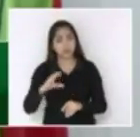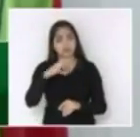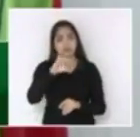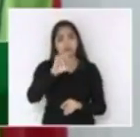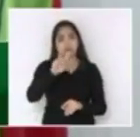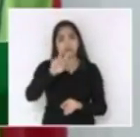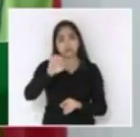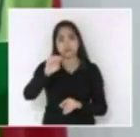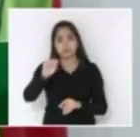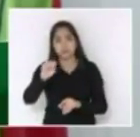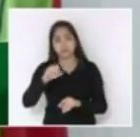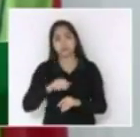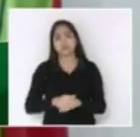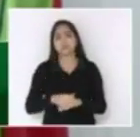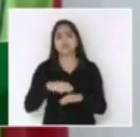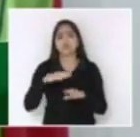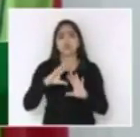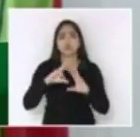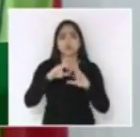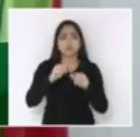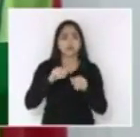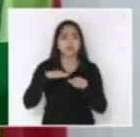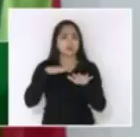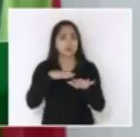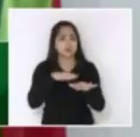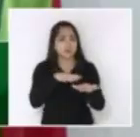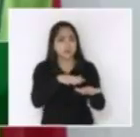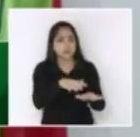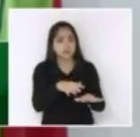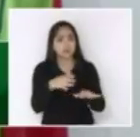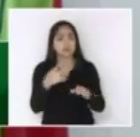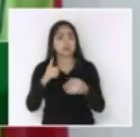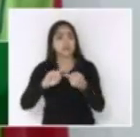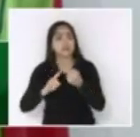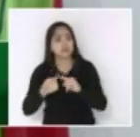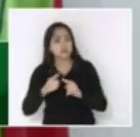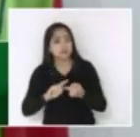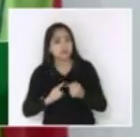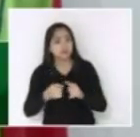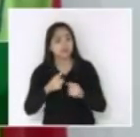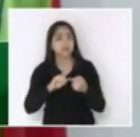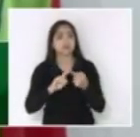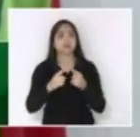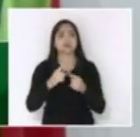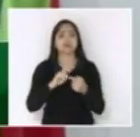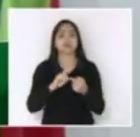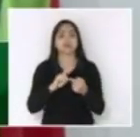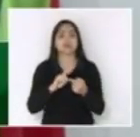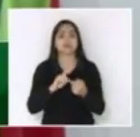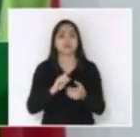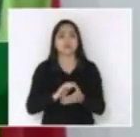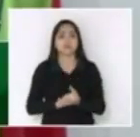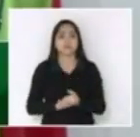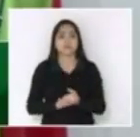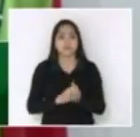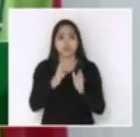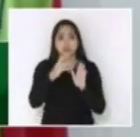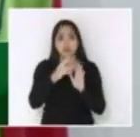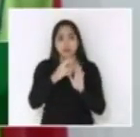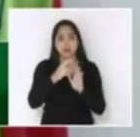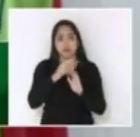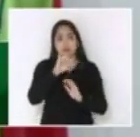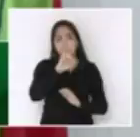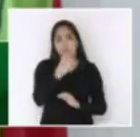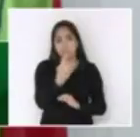preocupações com toda a movimentação e articulação que resultou na inviabilização da aplicação da Resolução